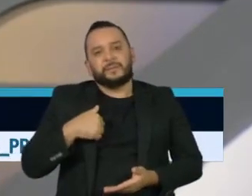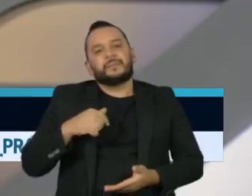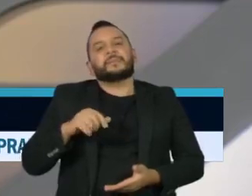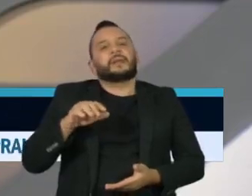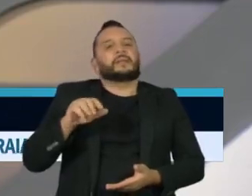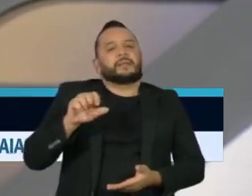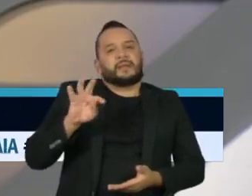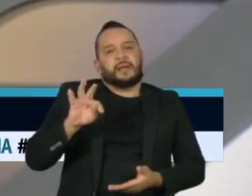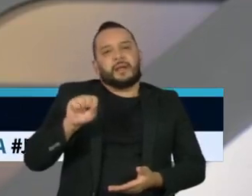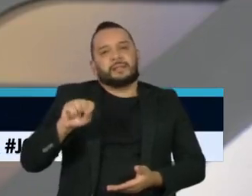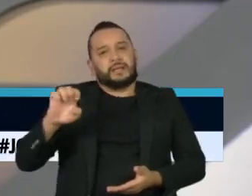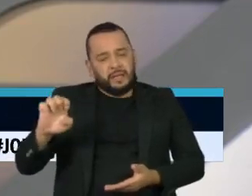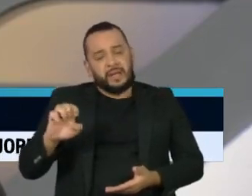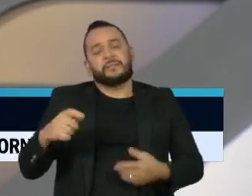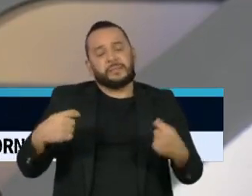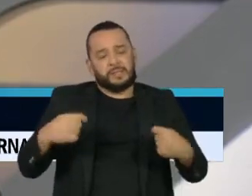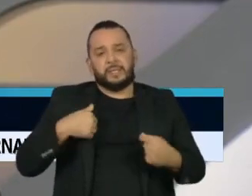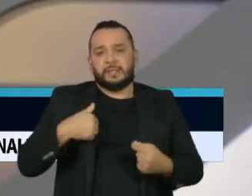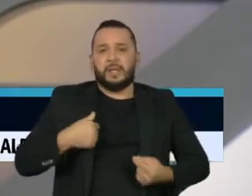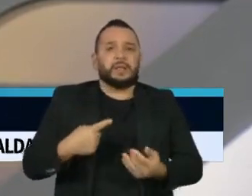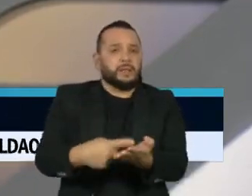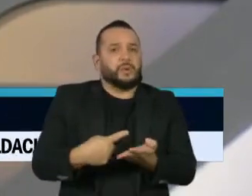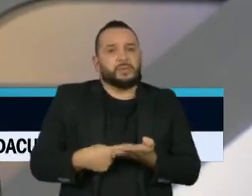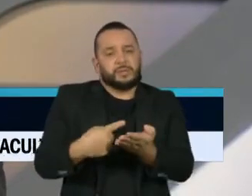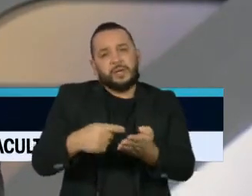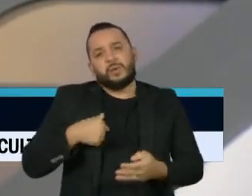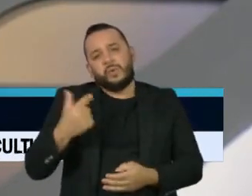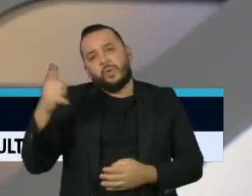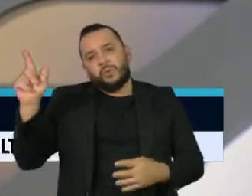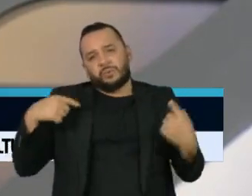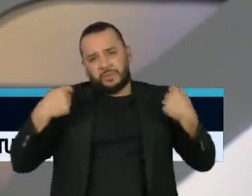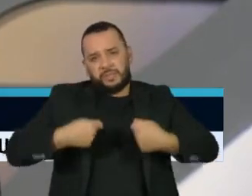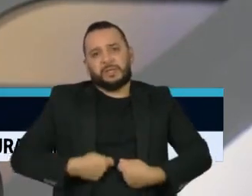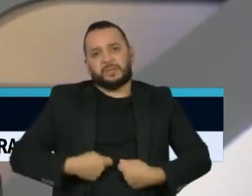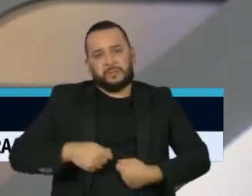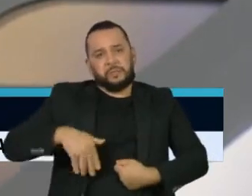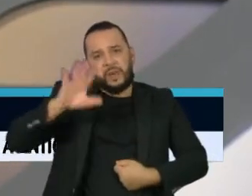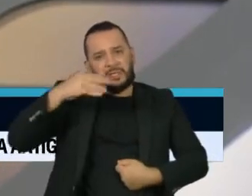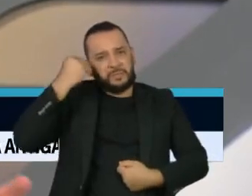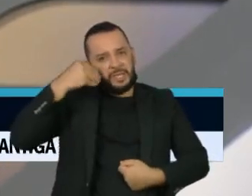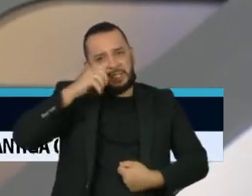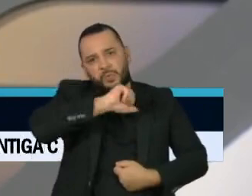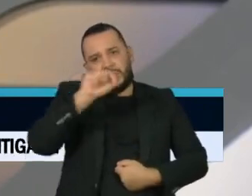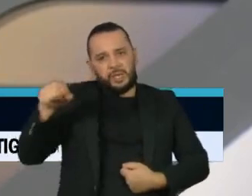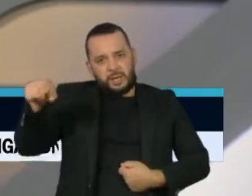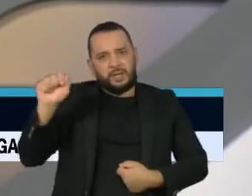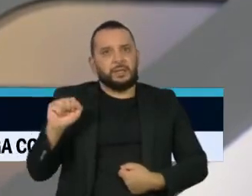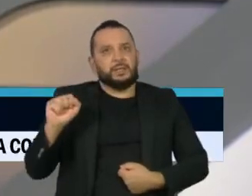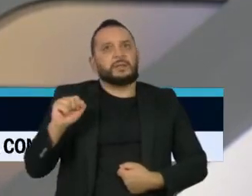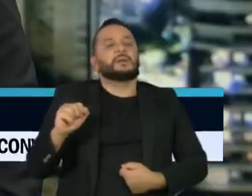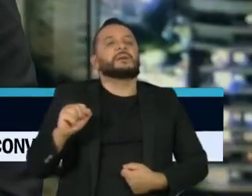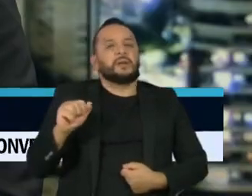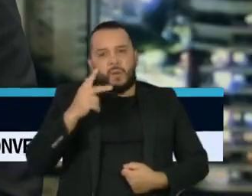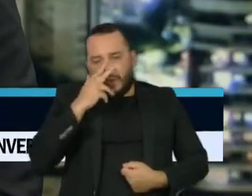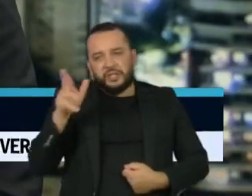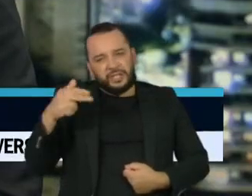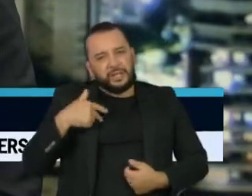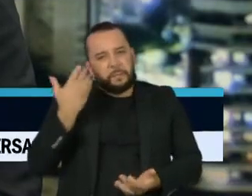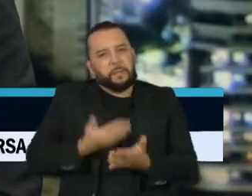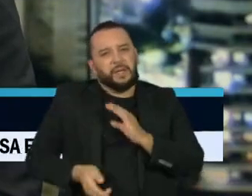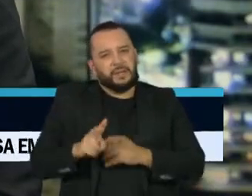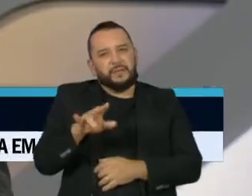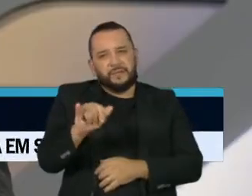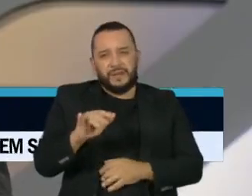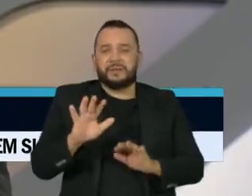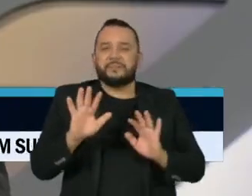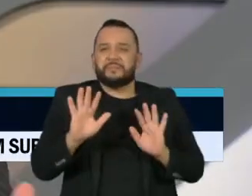negociar com outros ministros muito mais experimentados do que ele. Por isso, a tendência é para ele perder. No entanto, o